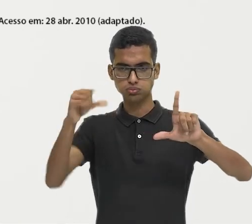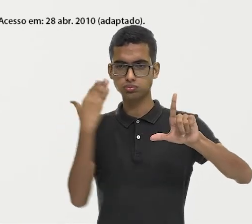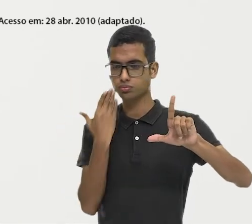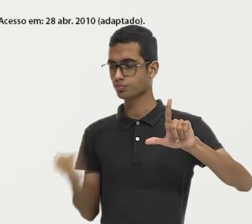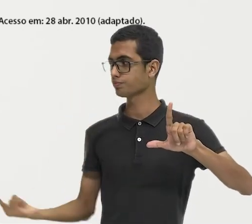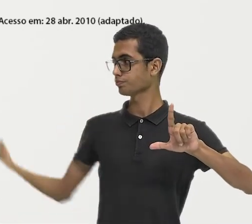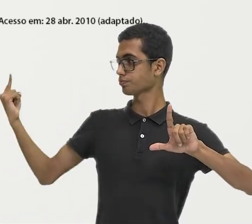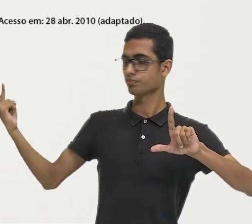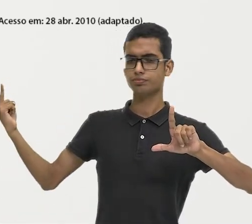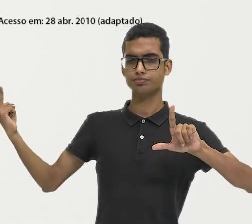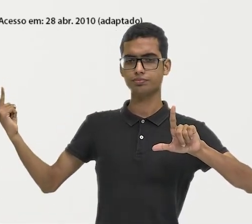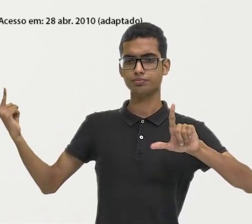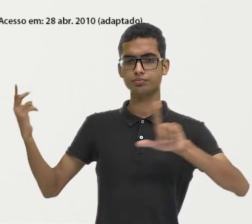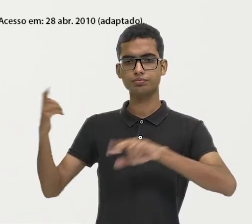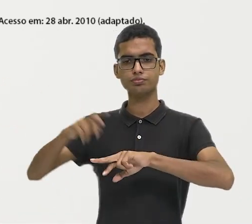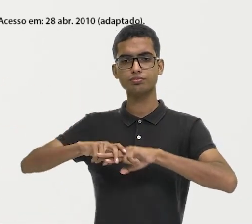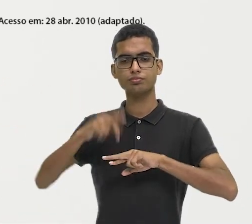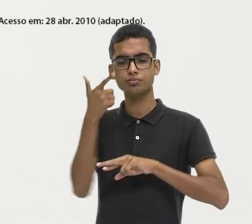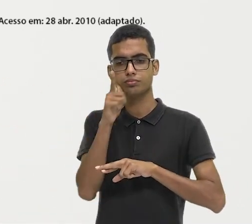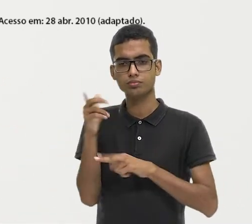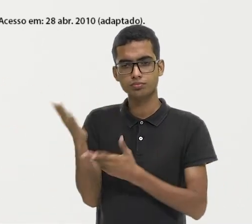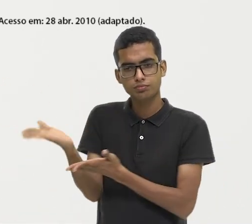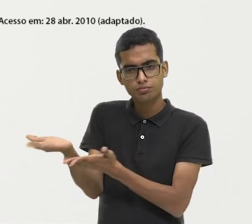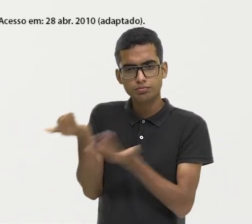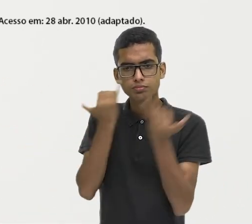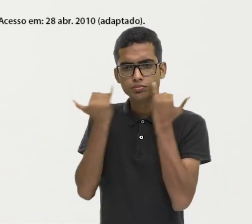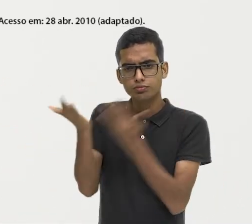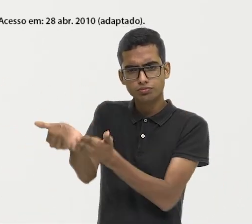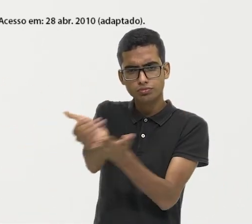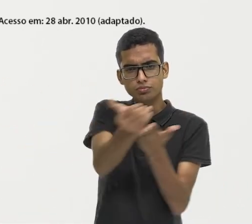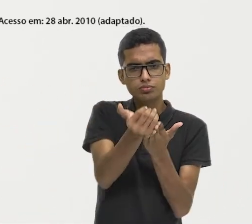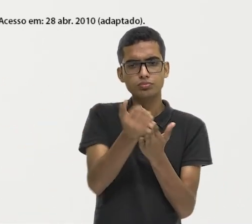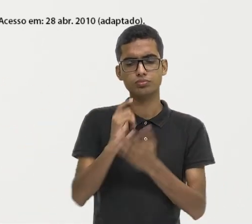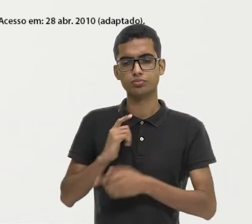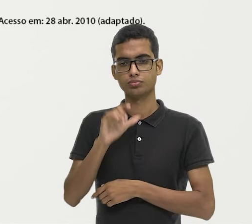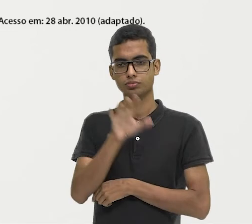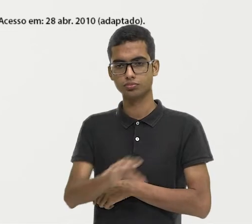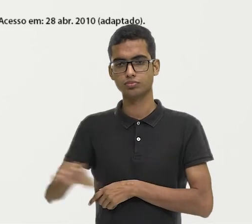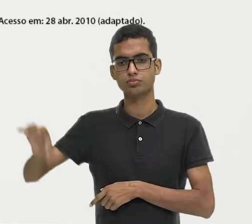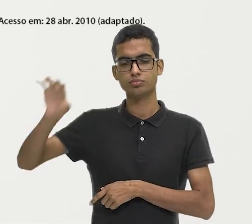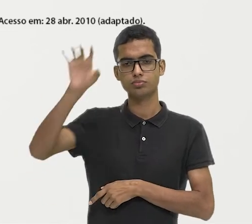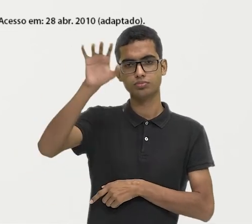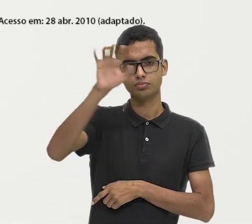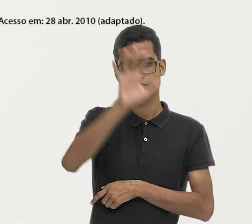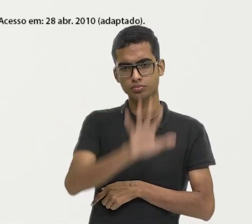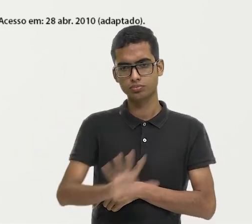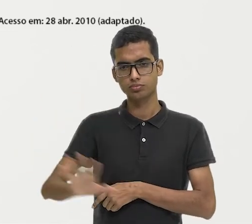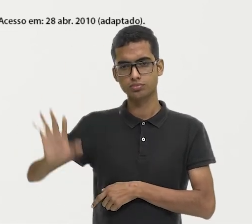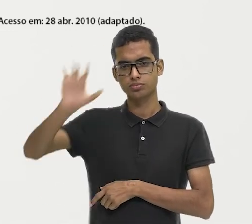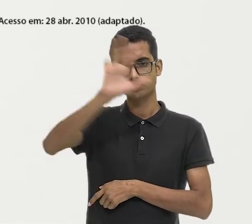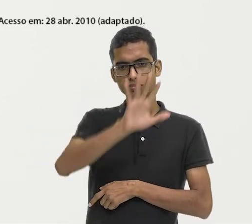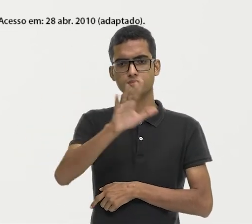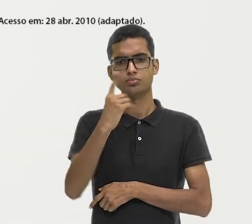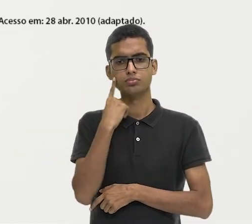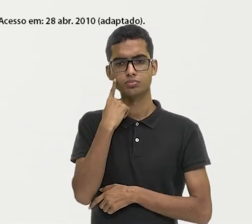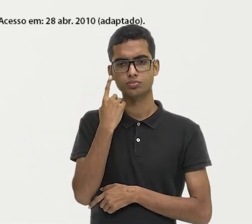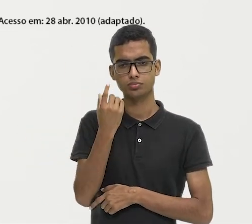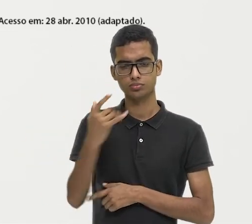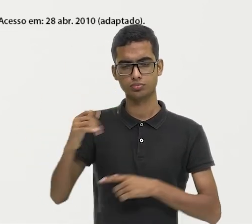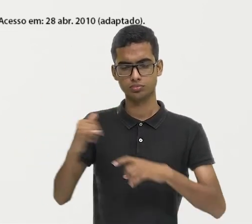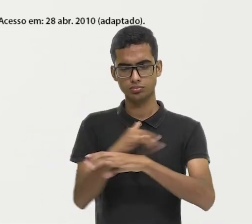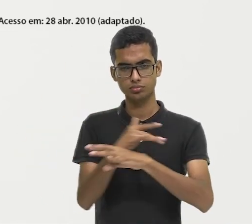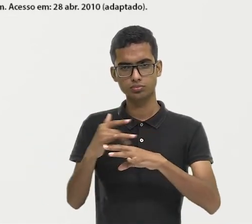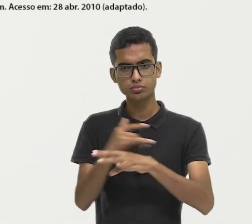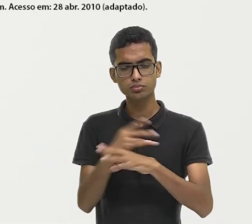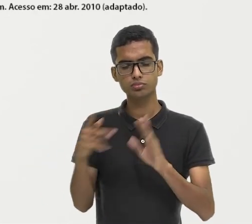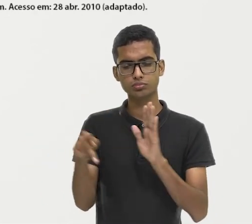foram gerados a partir de dados colhidos no conjunto de 6 regiões metropolitanas pelo Diese.